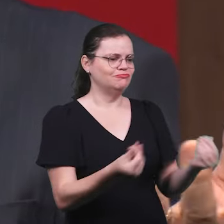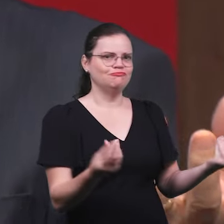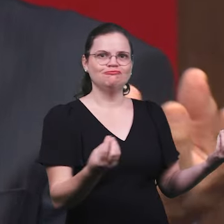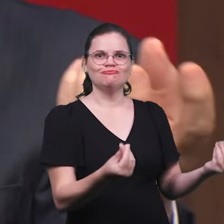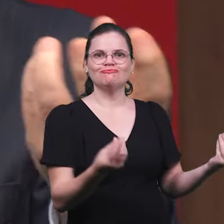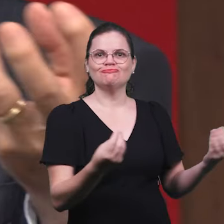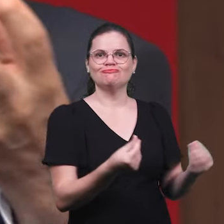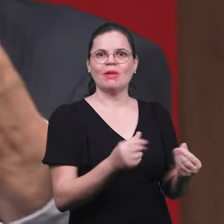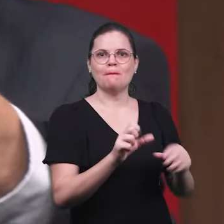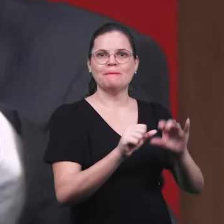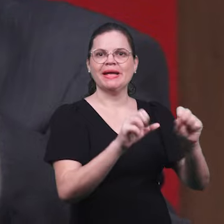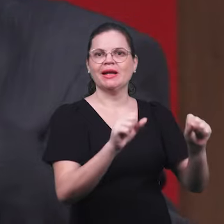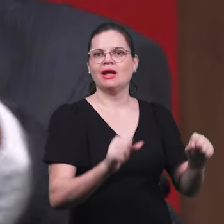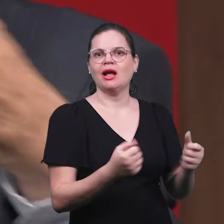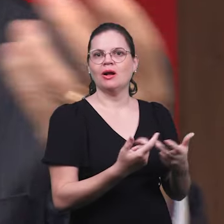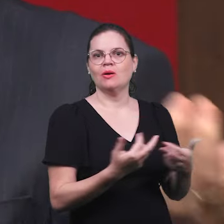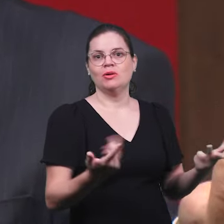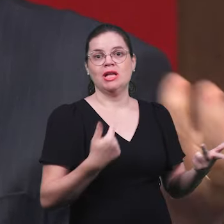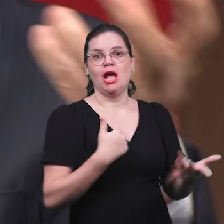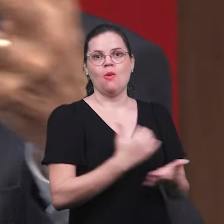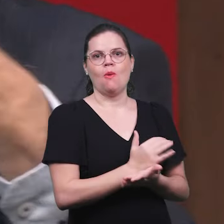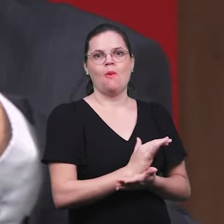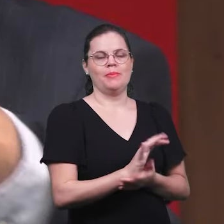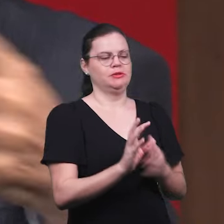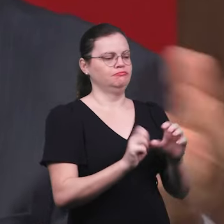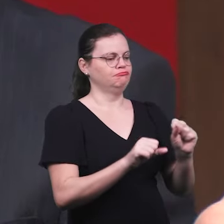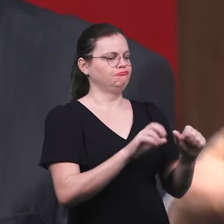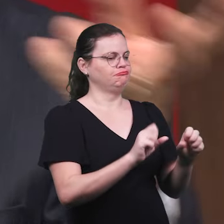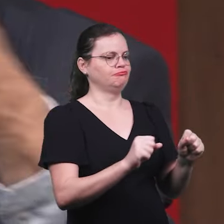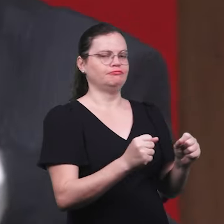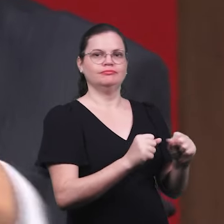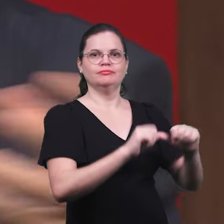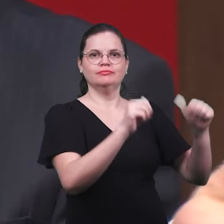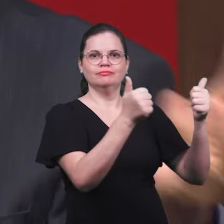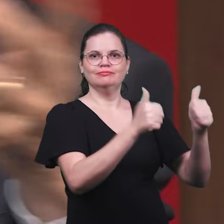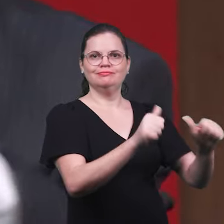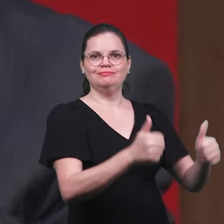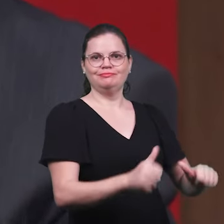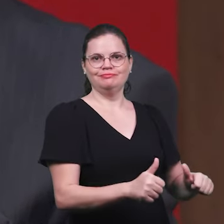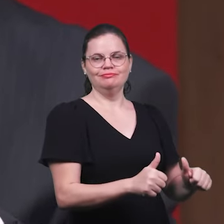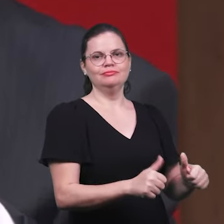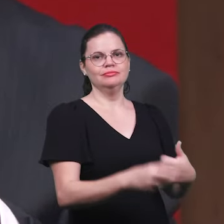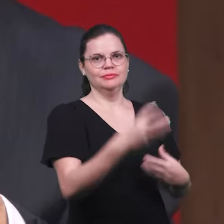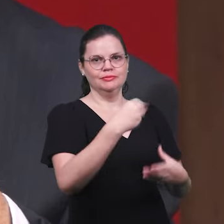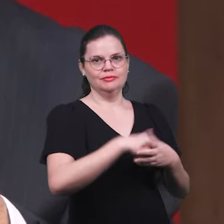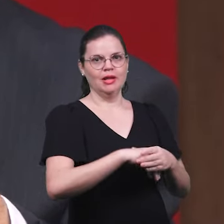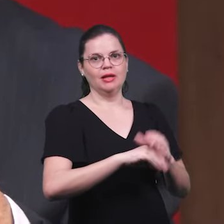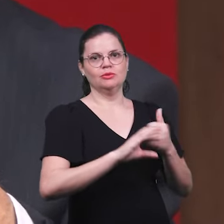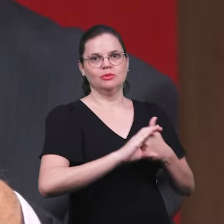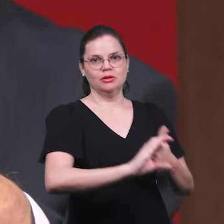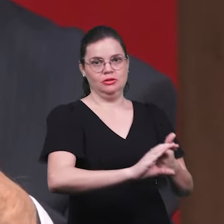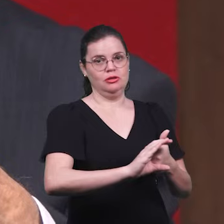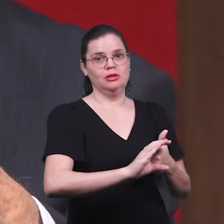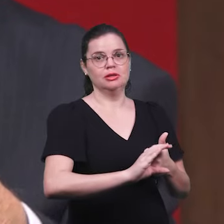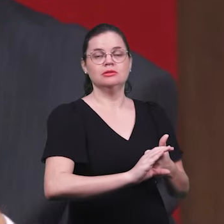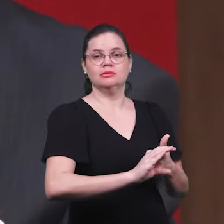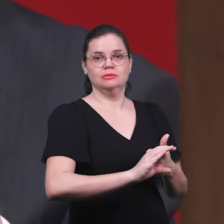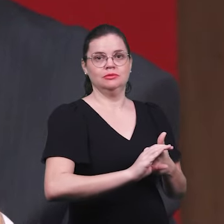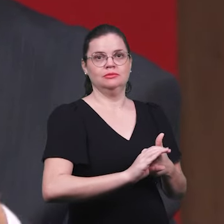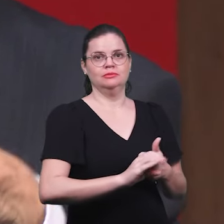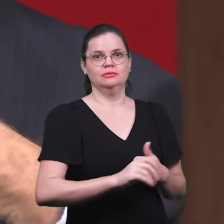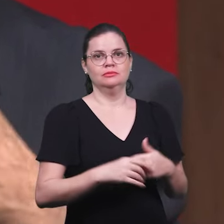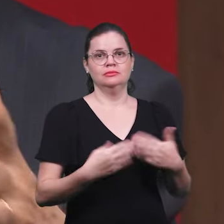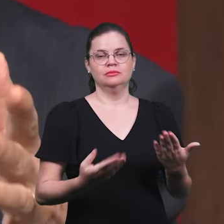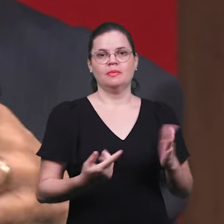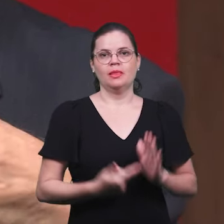começaram a introduzir os deuses antigos para dentro do cristianismo.